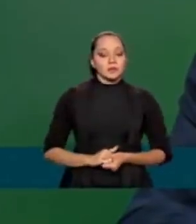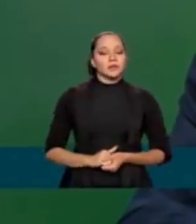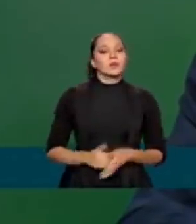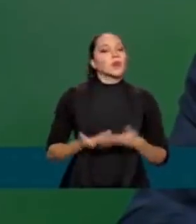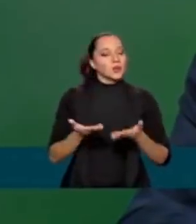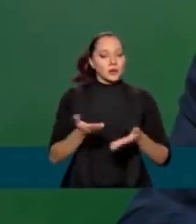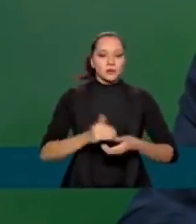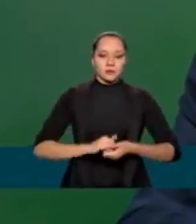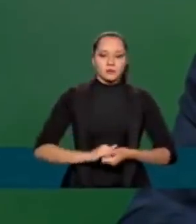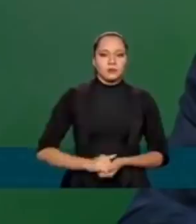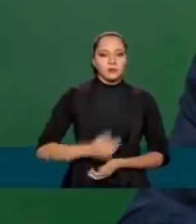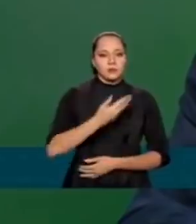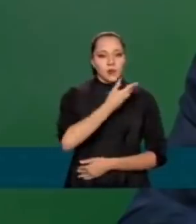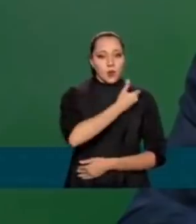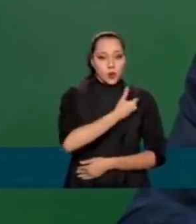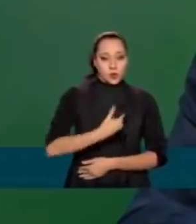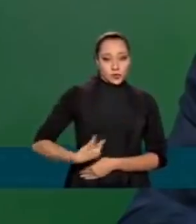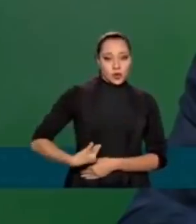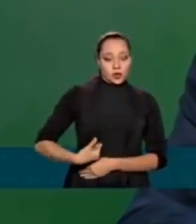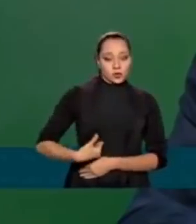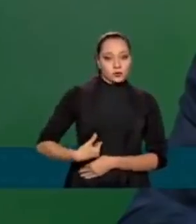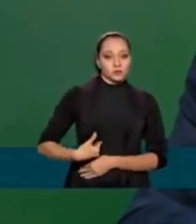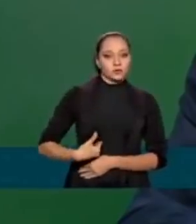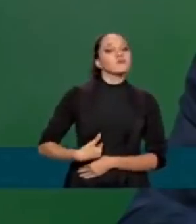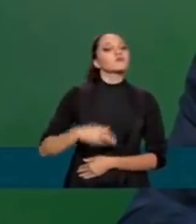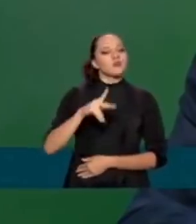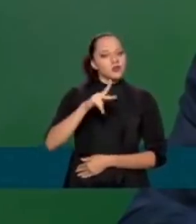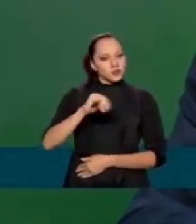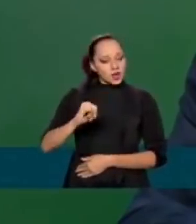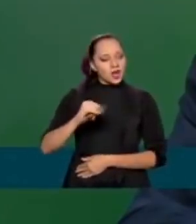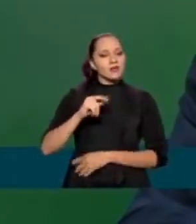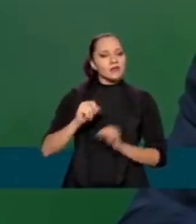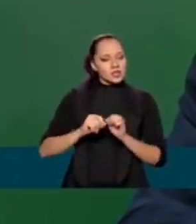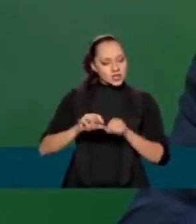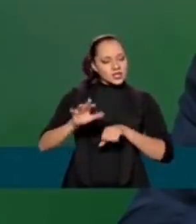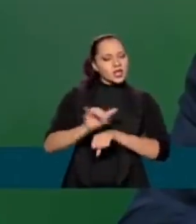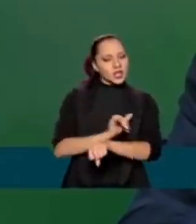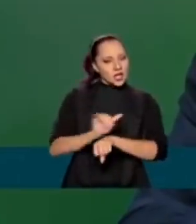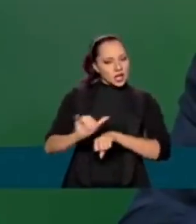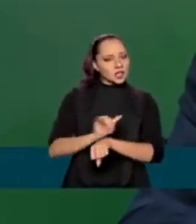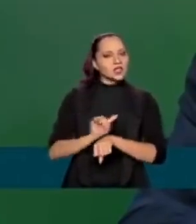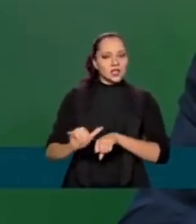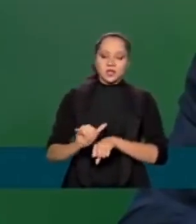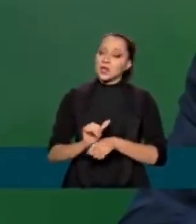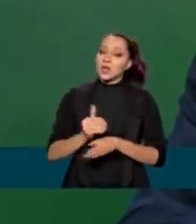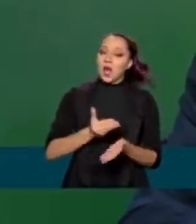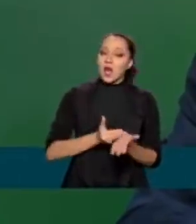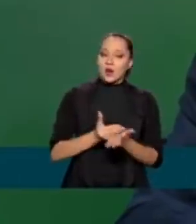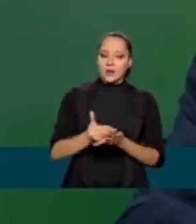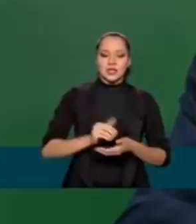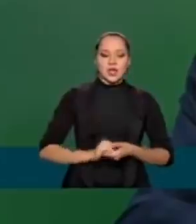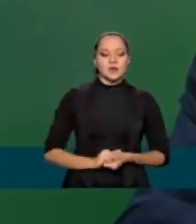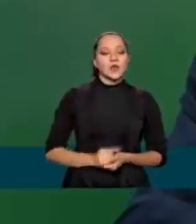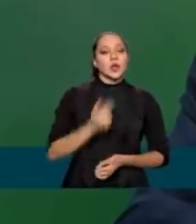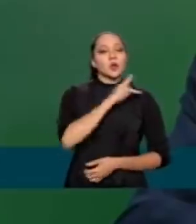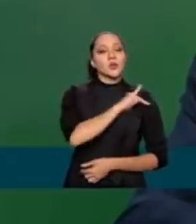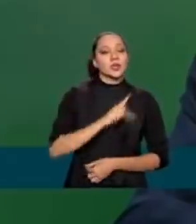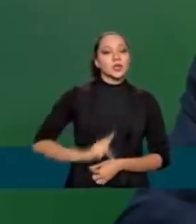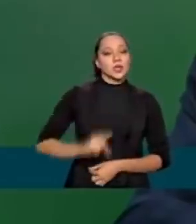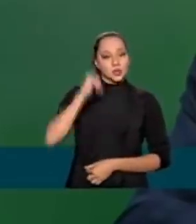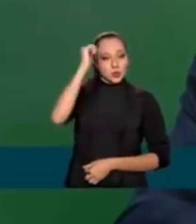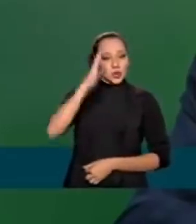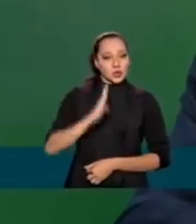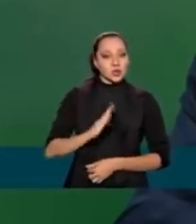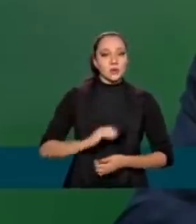Portanto, o governo tomará medidas, a começar, o senhor presidente da